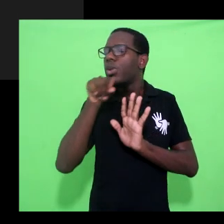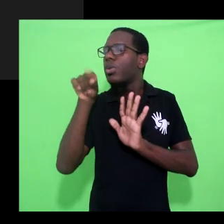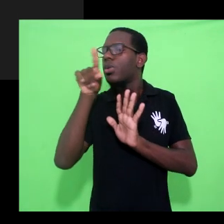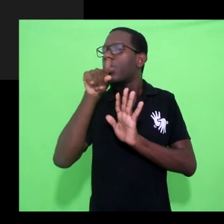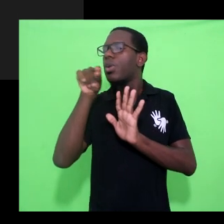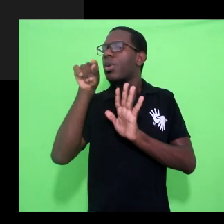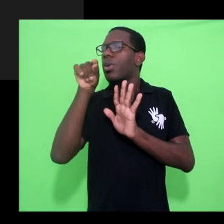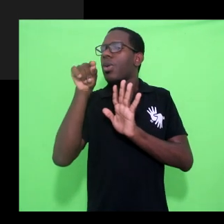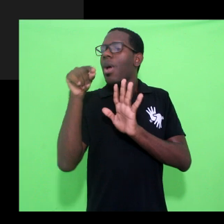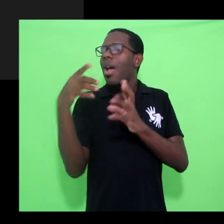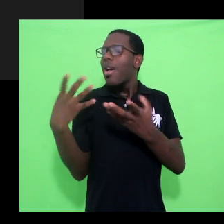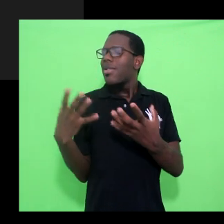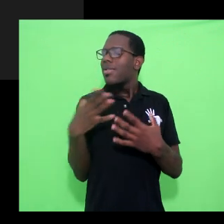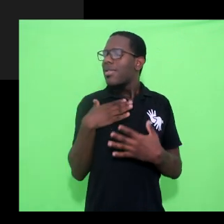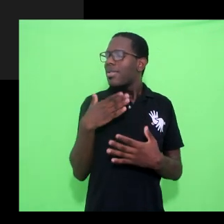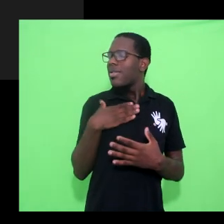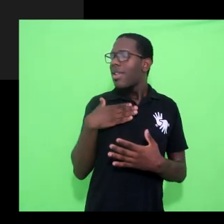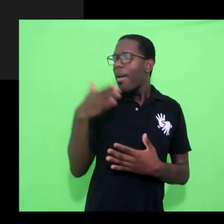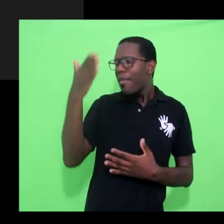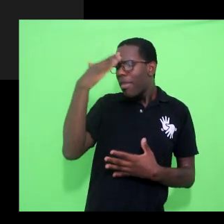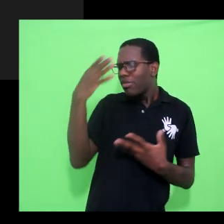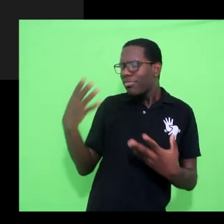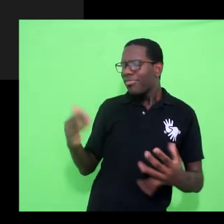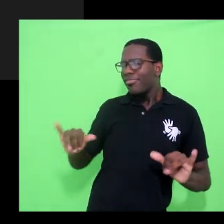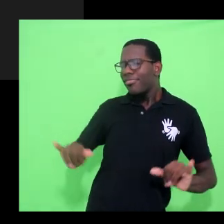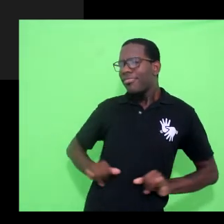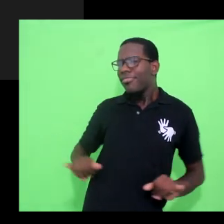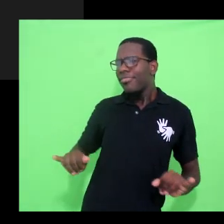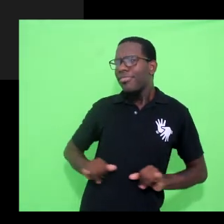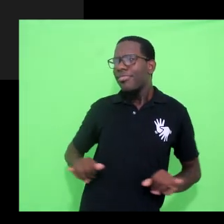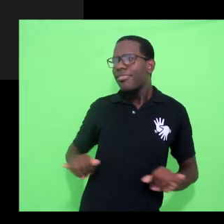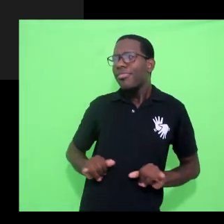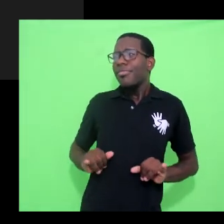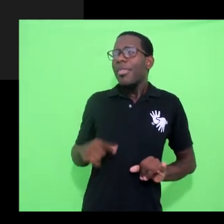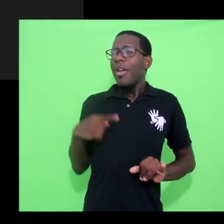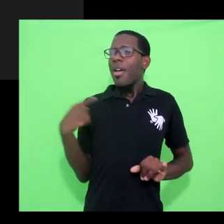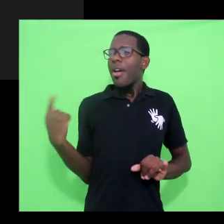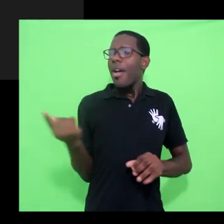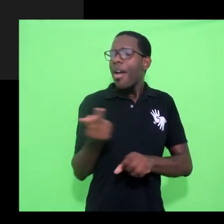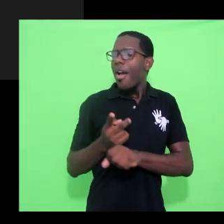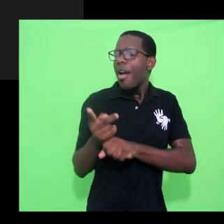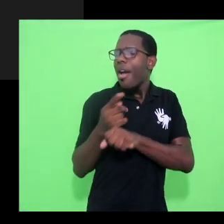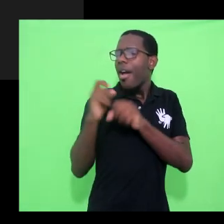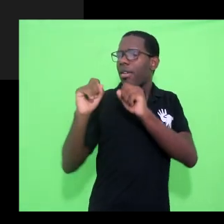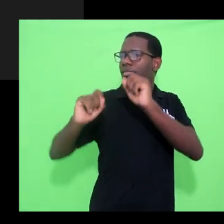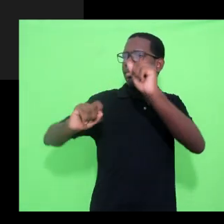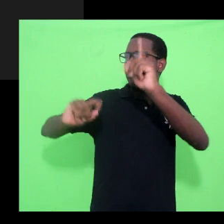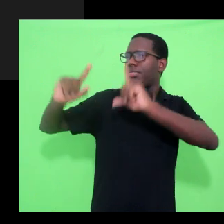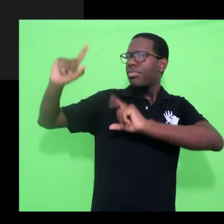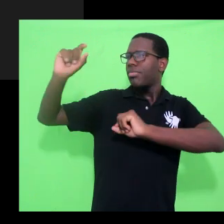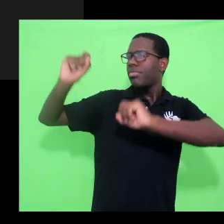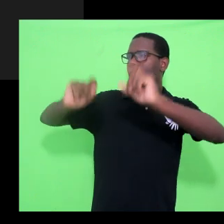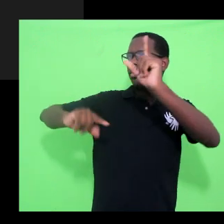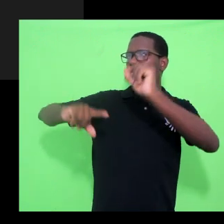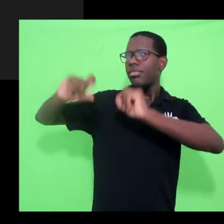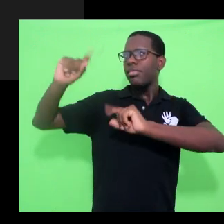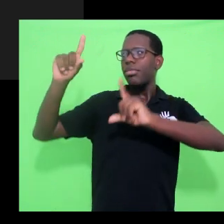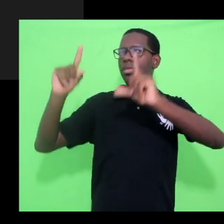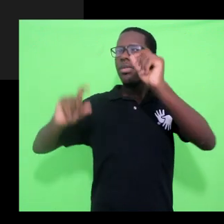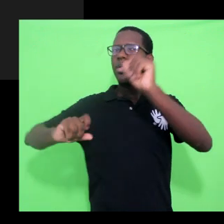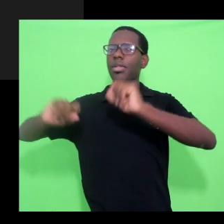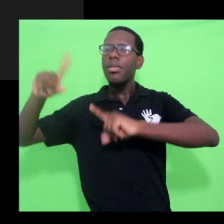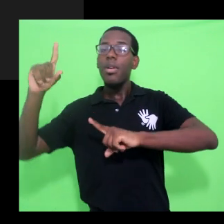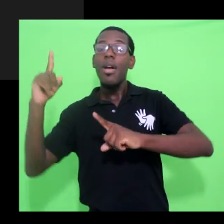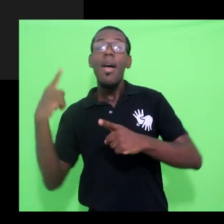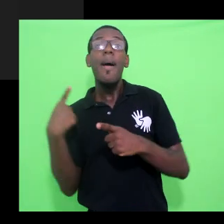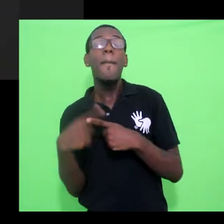poema, e ele dizia o seguinte num dos trechos: meu sonoro passarinho, sabes do meu tormento, e queres